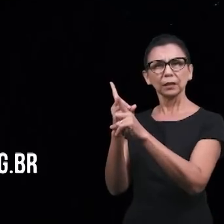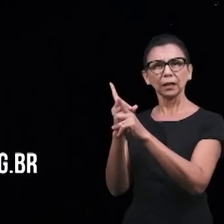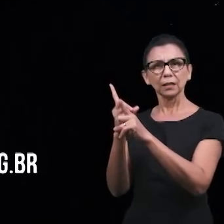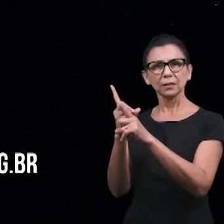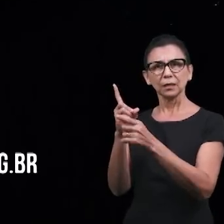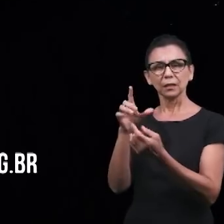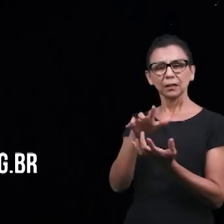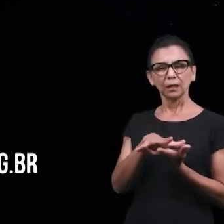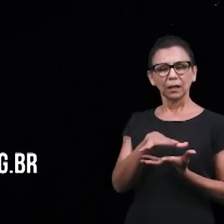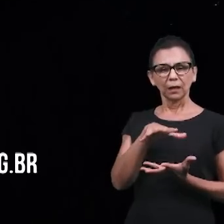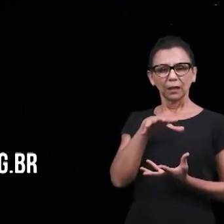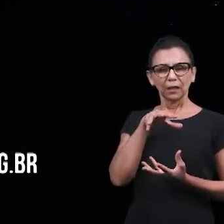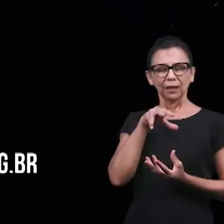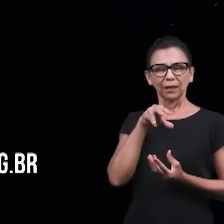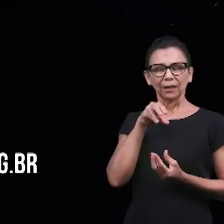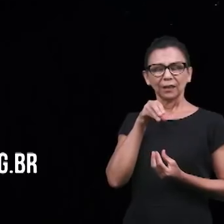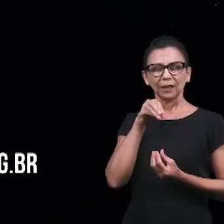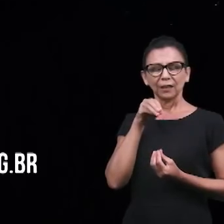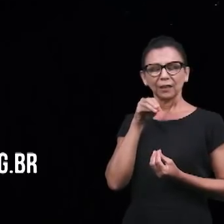Amor que aquece a